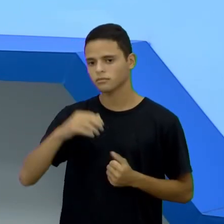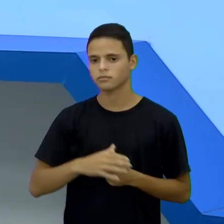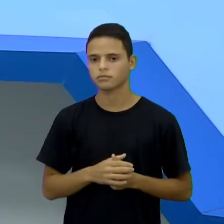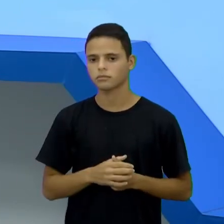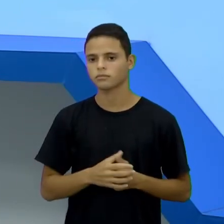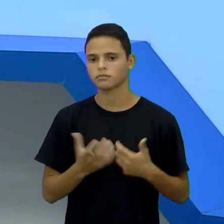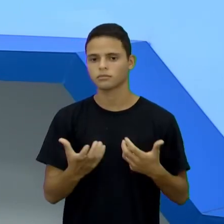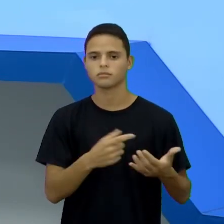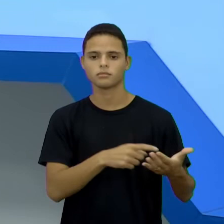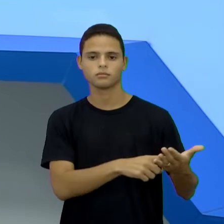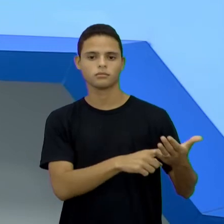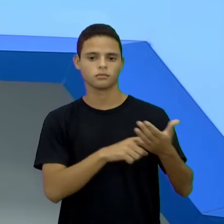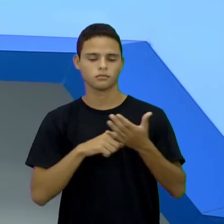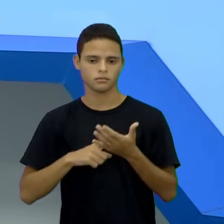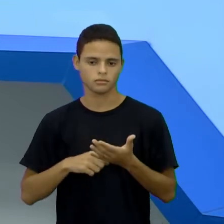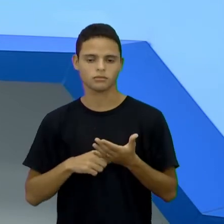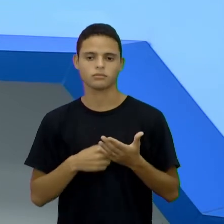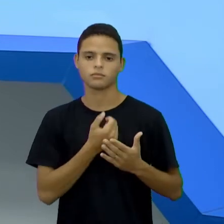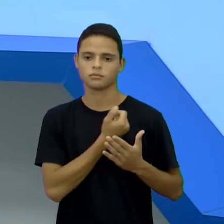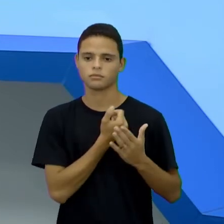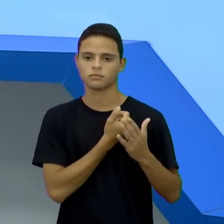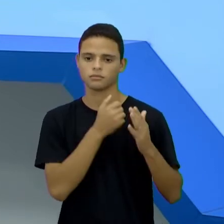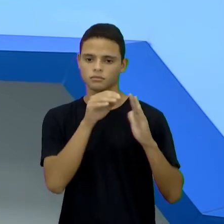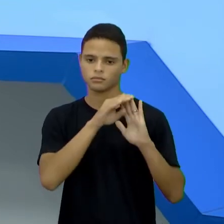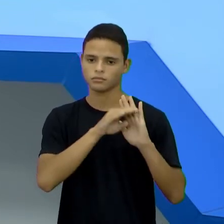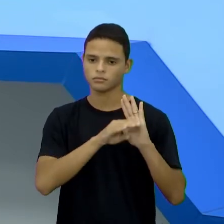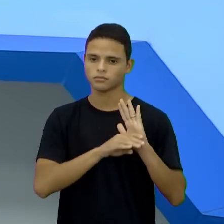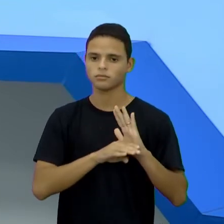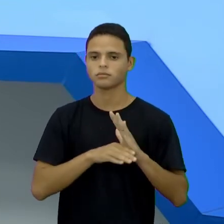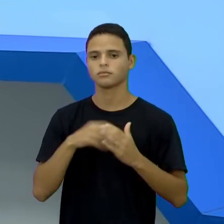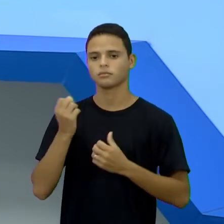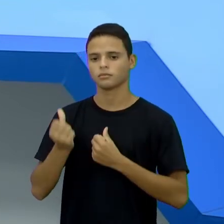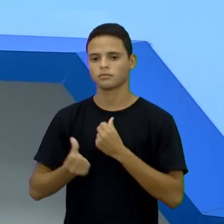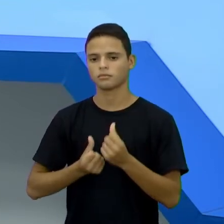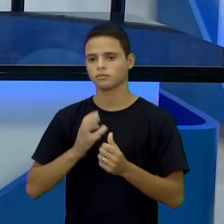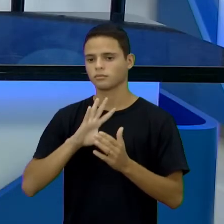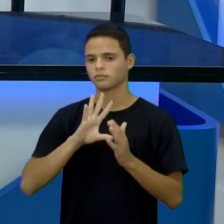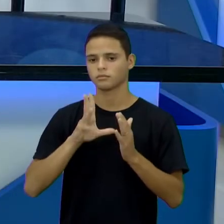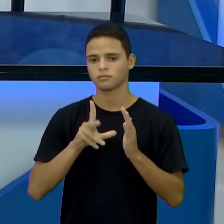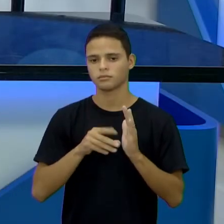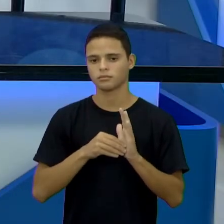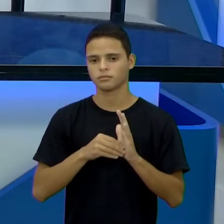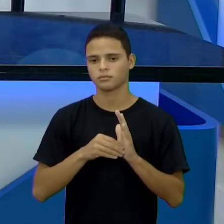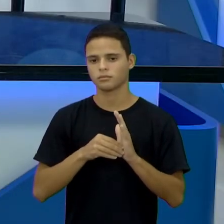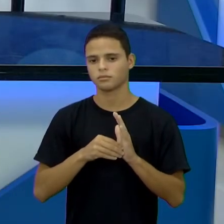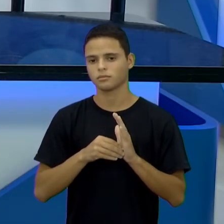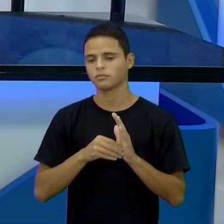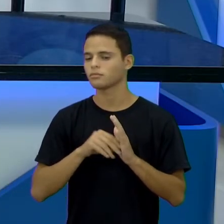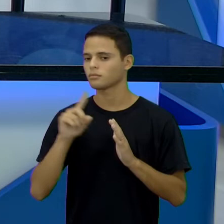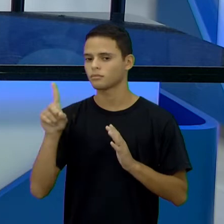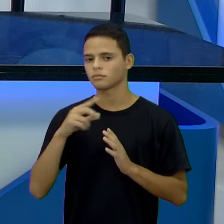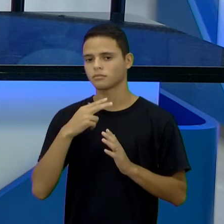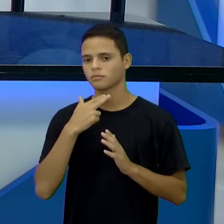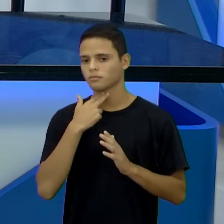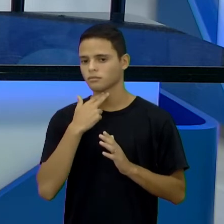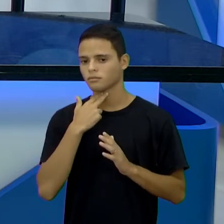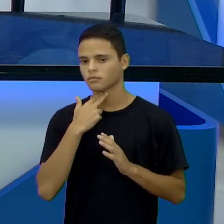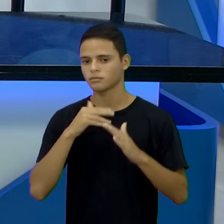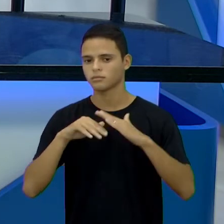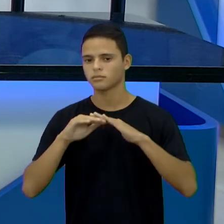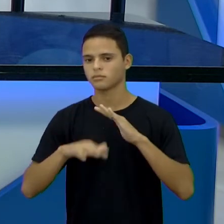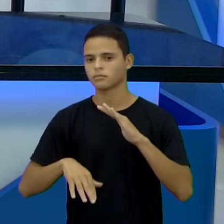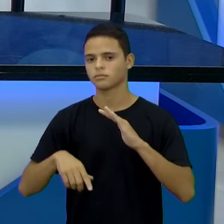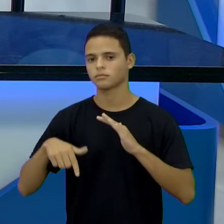o boletim da faculdade. Todo semestre. Todo semestre. E eu não podia ter uma nota abaixo de